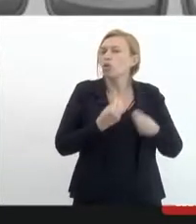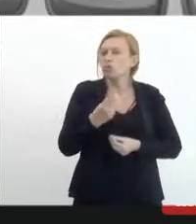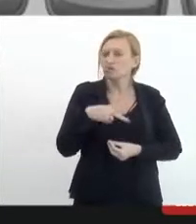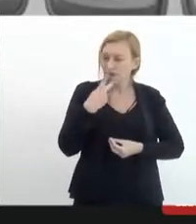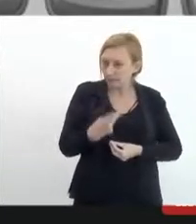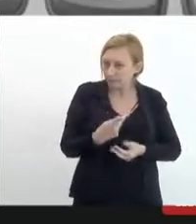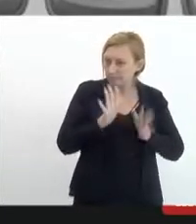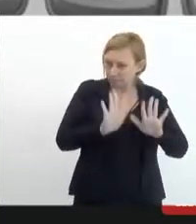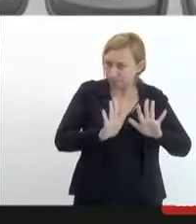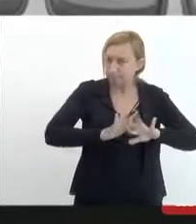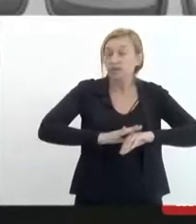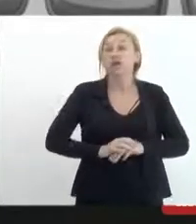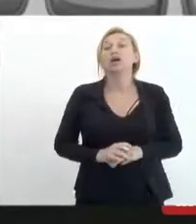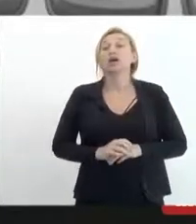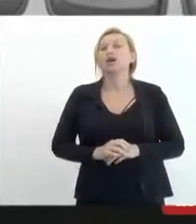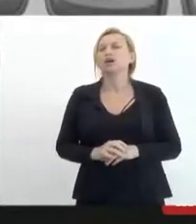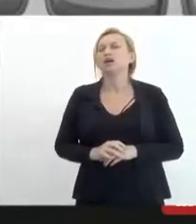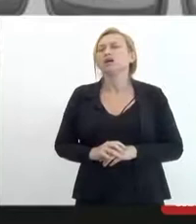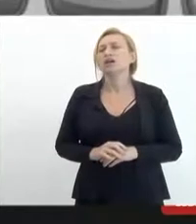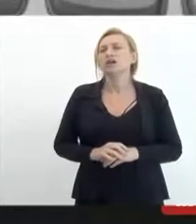convergir.